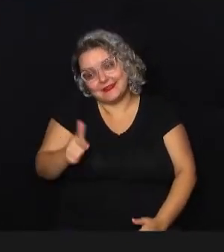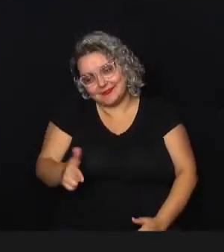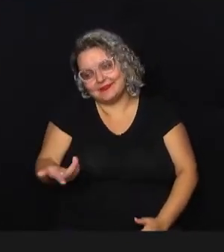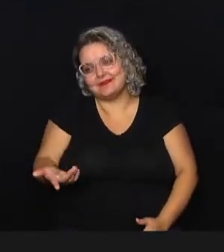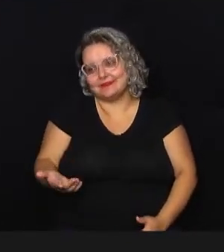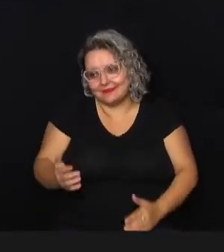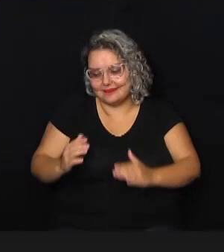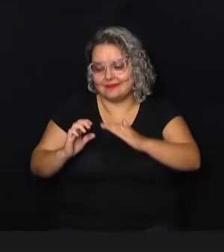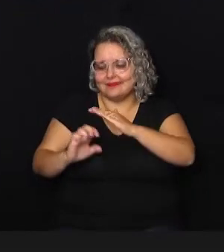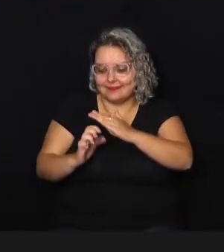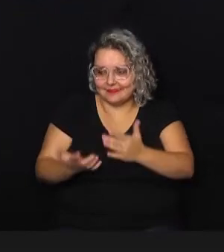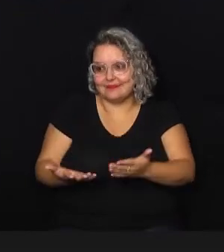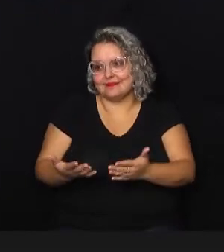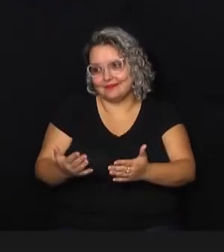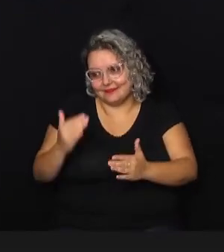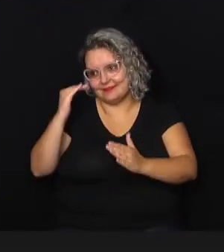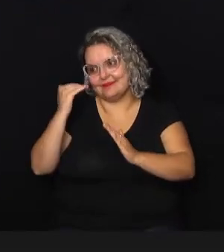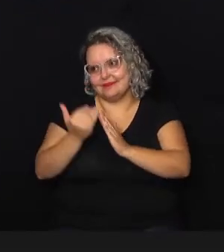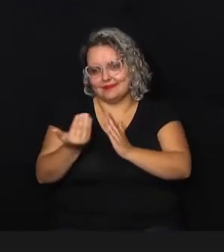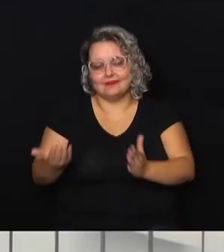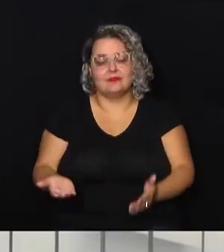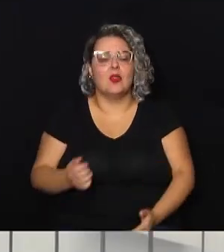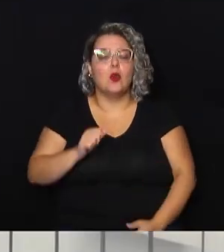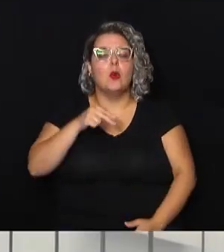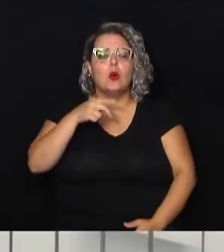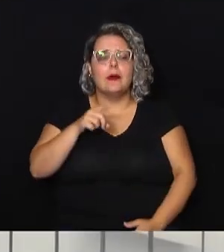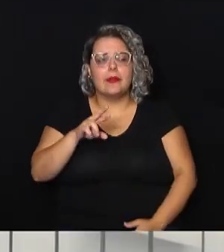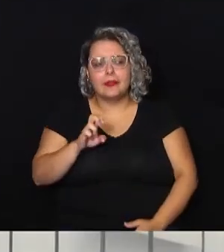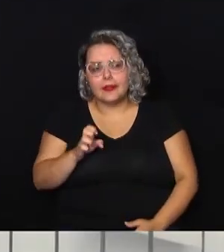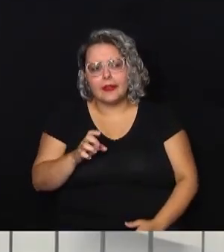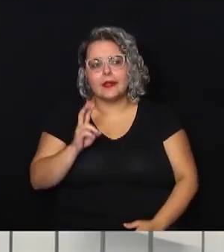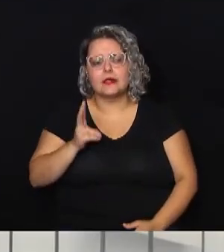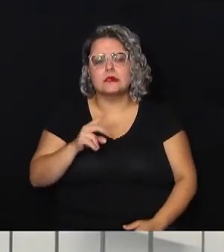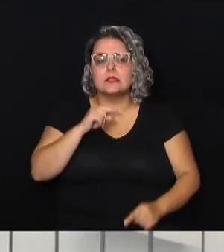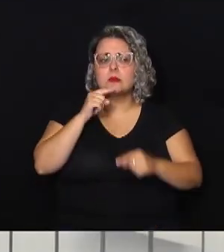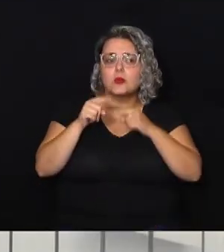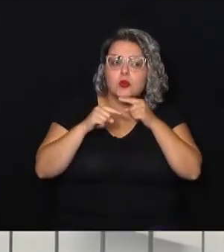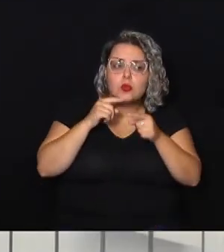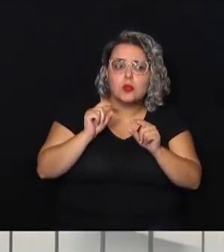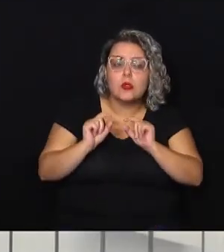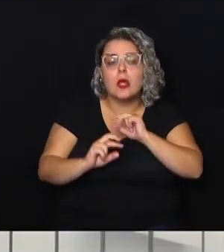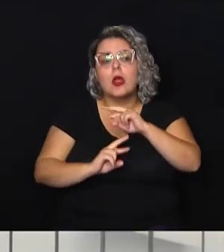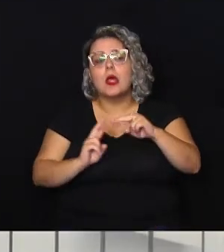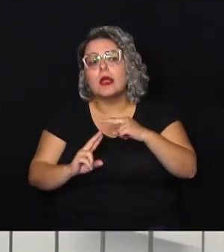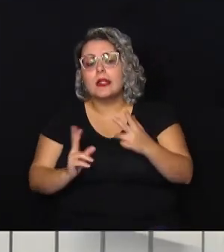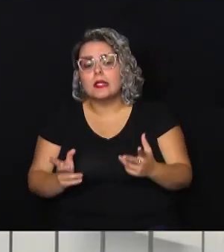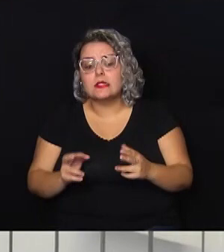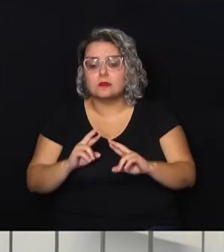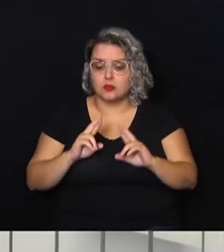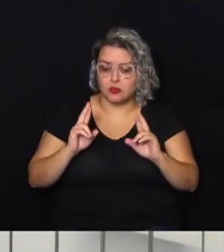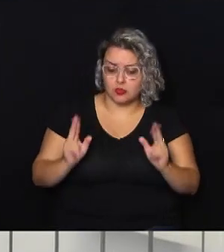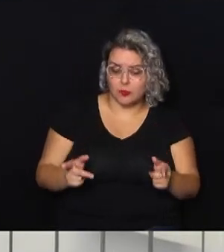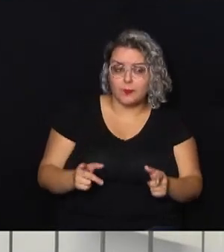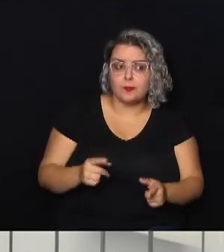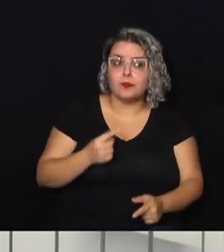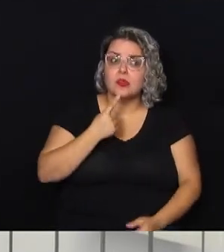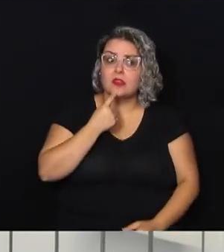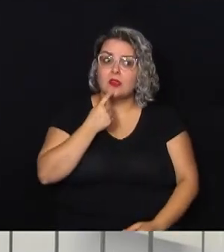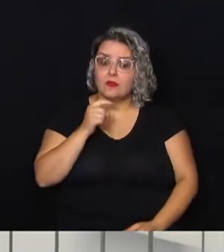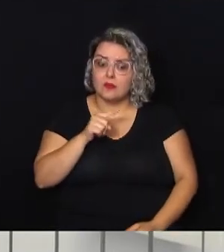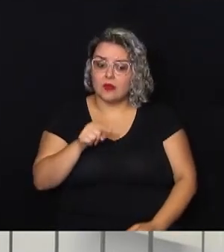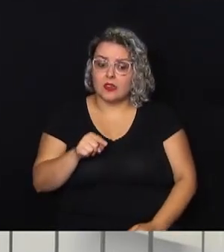empresa. André Luiz, algo que sempre tem dúvida em relação à diferença entre feriado e